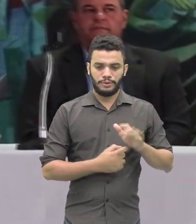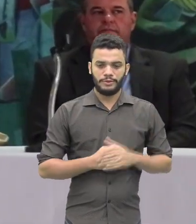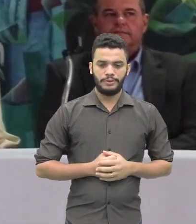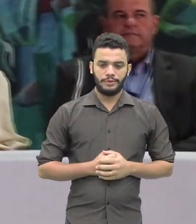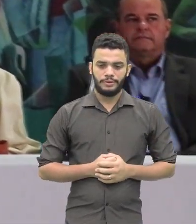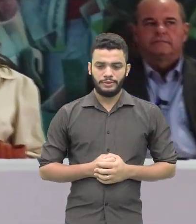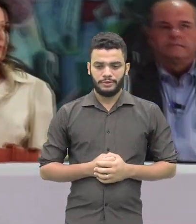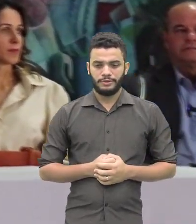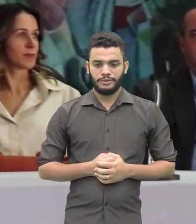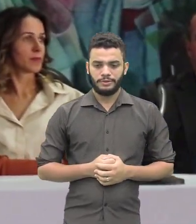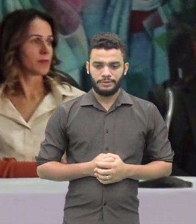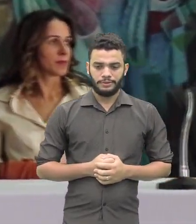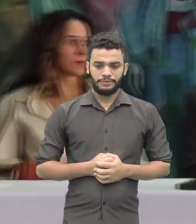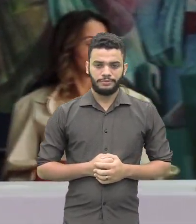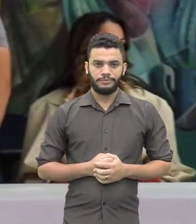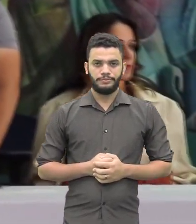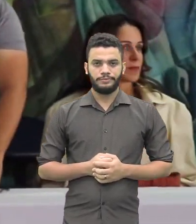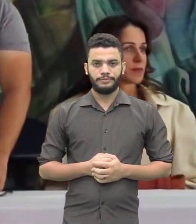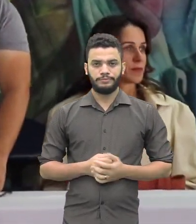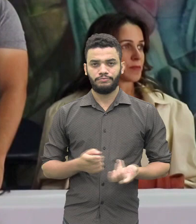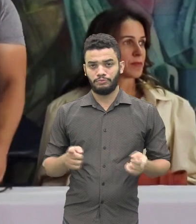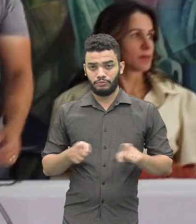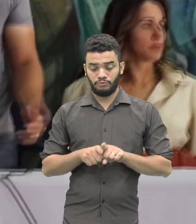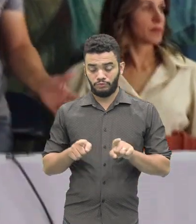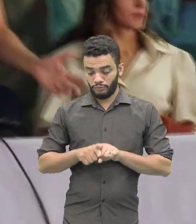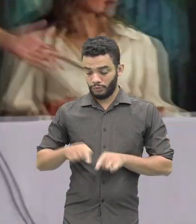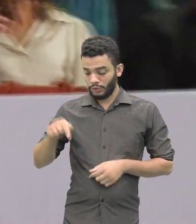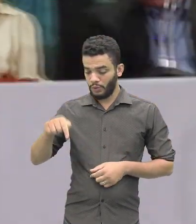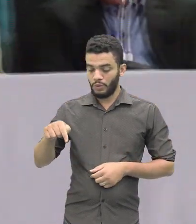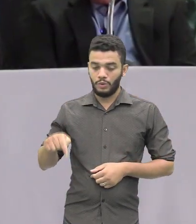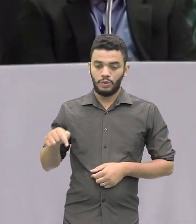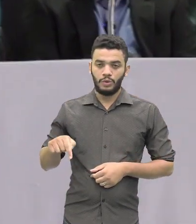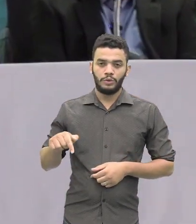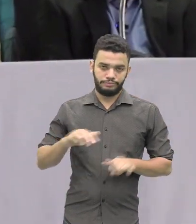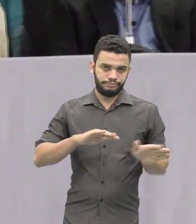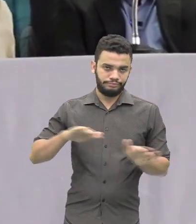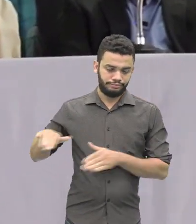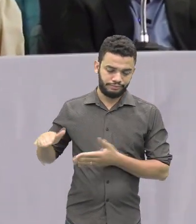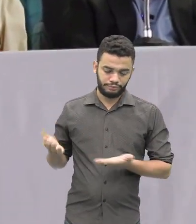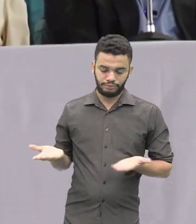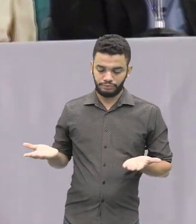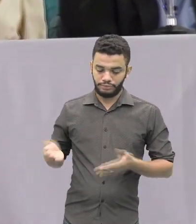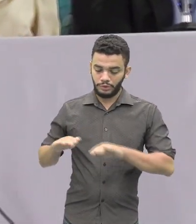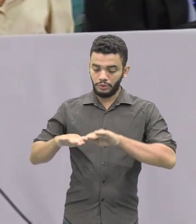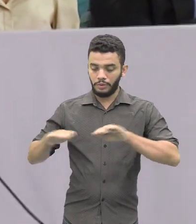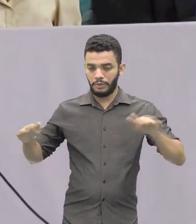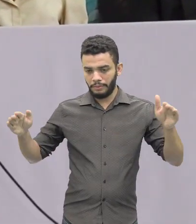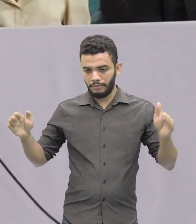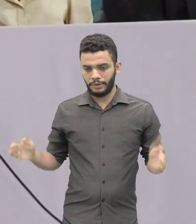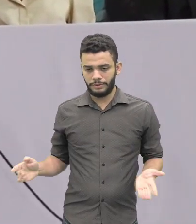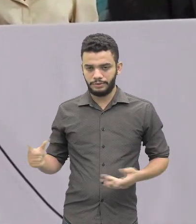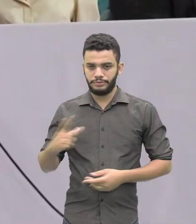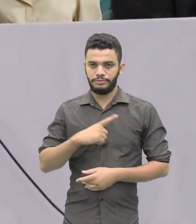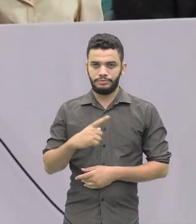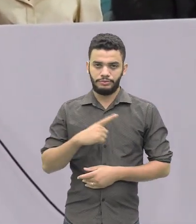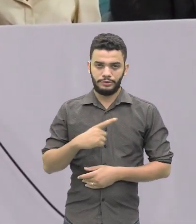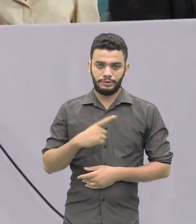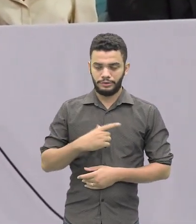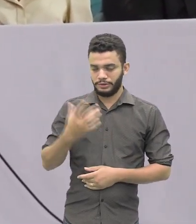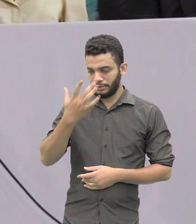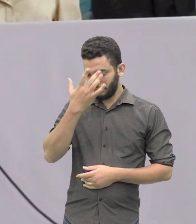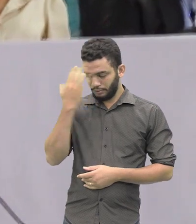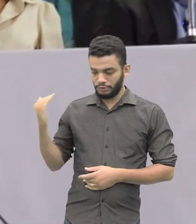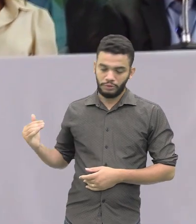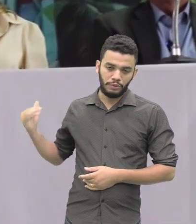a mesa aqui na pessoa do nosso prefeito Andreia todos as autoridades aqui porque eu acho que é fundamental